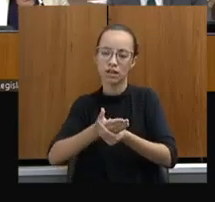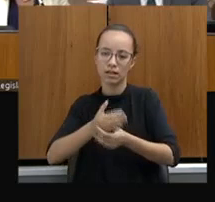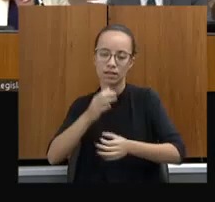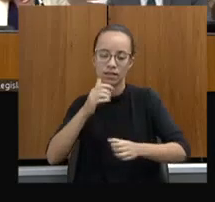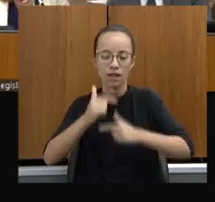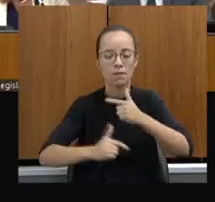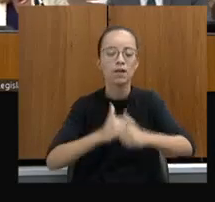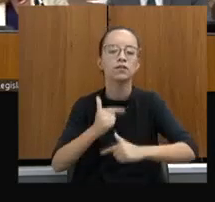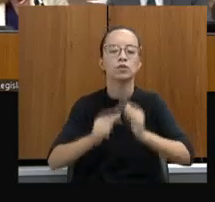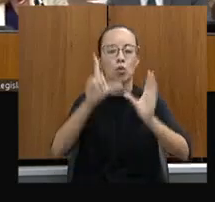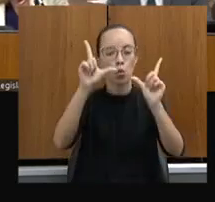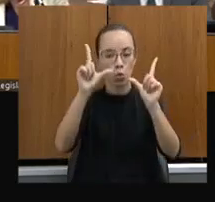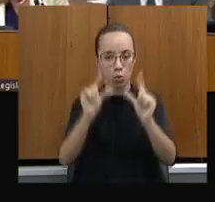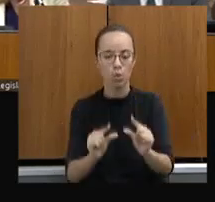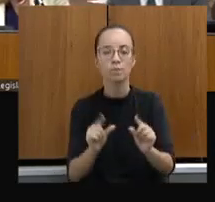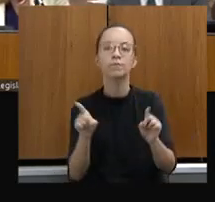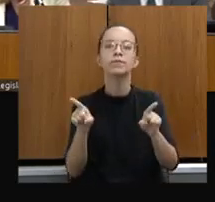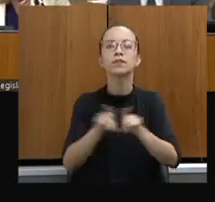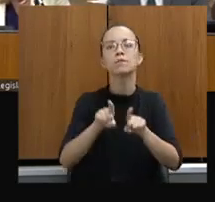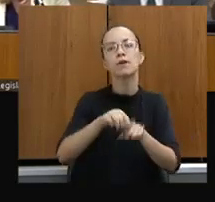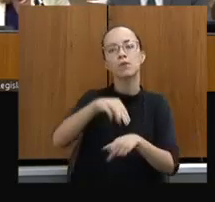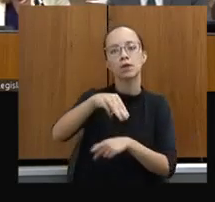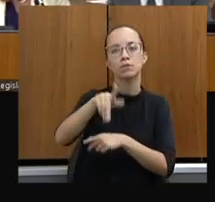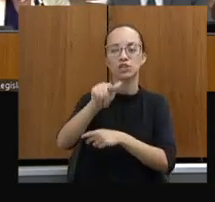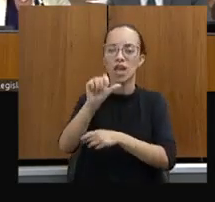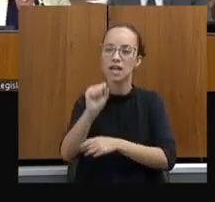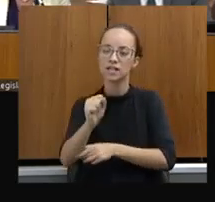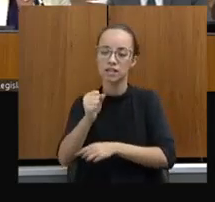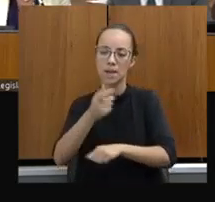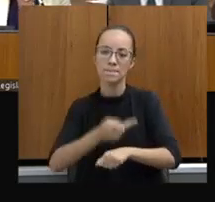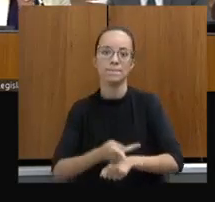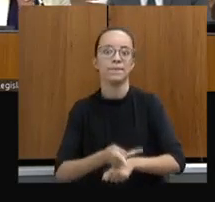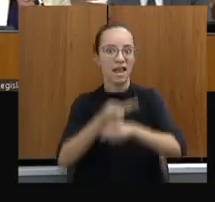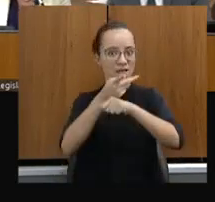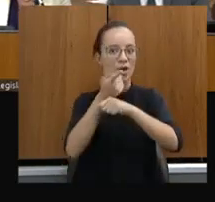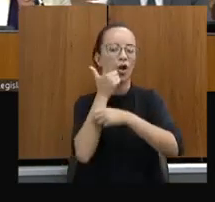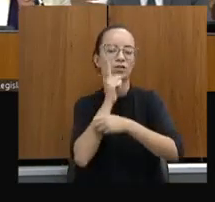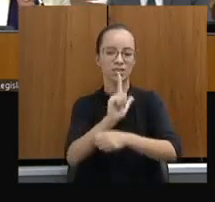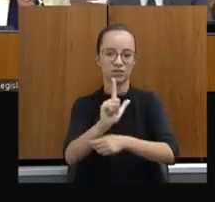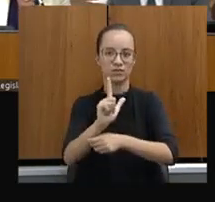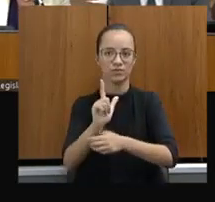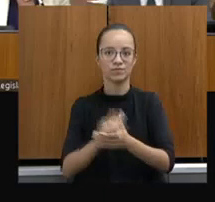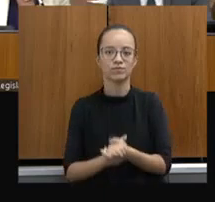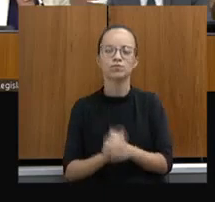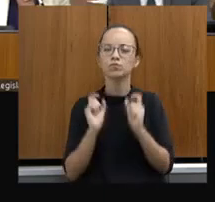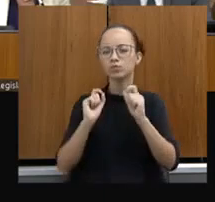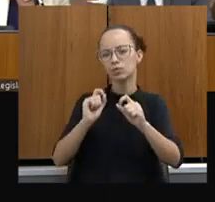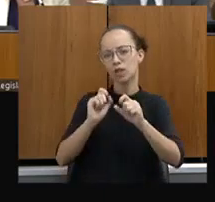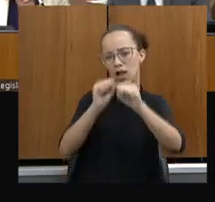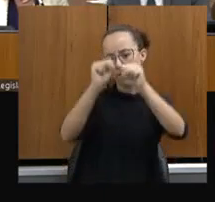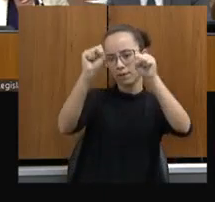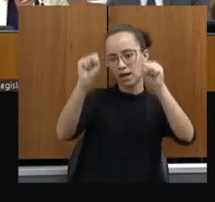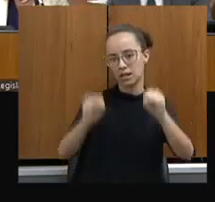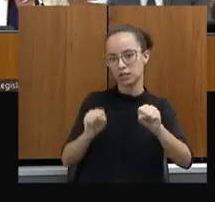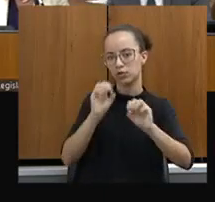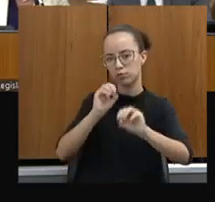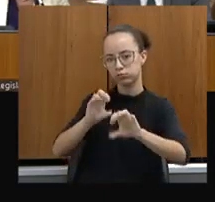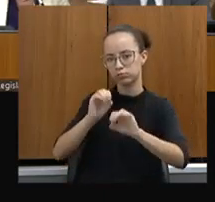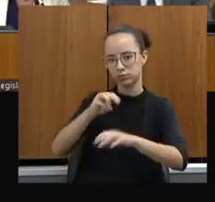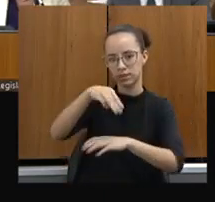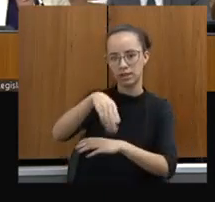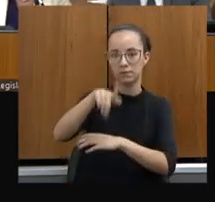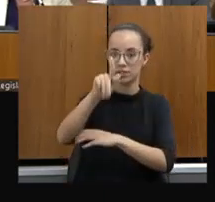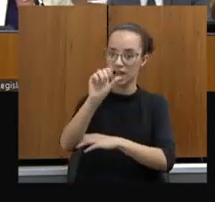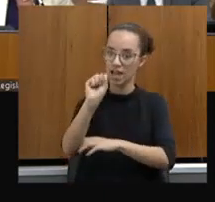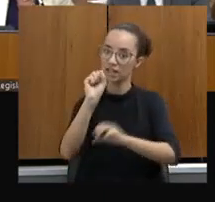primeira vez a MGS participou do nosso prêmio nova e foi premiada com a sua plataforma de capacitação m